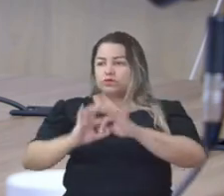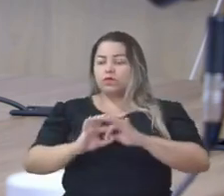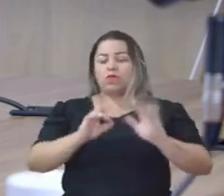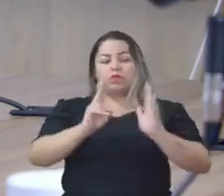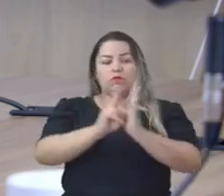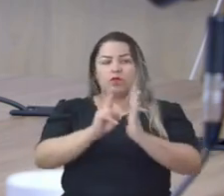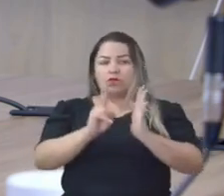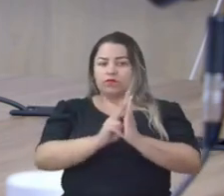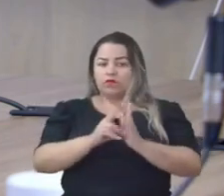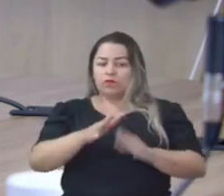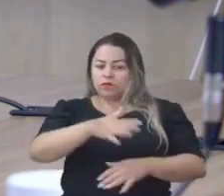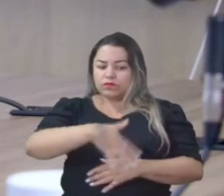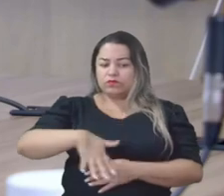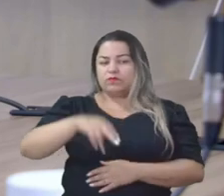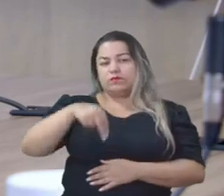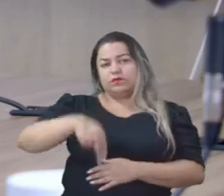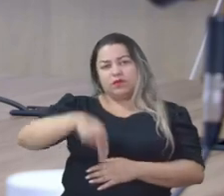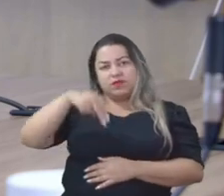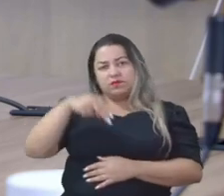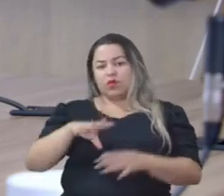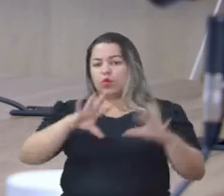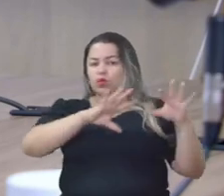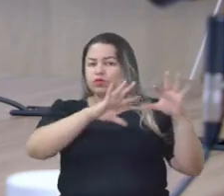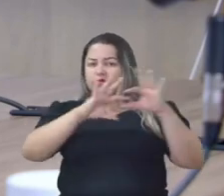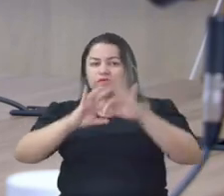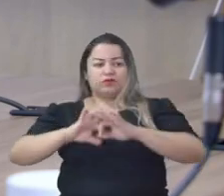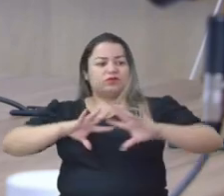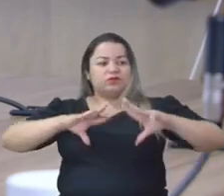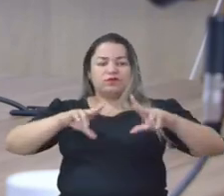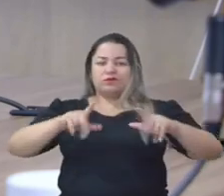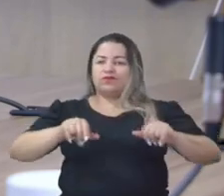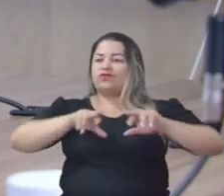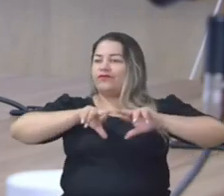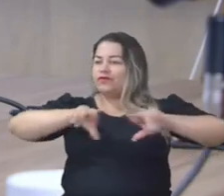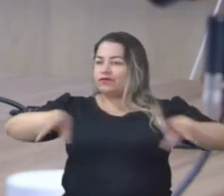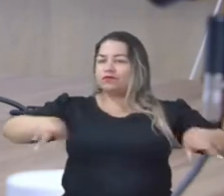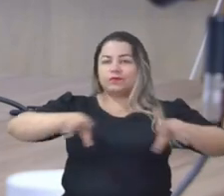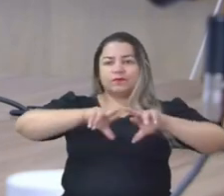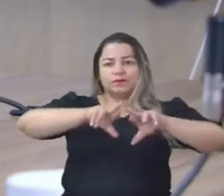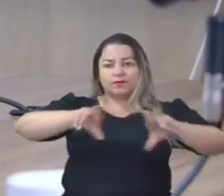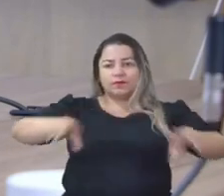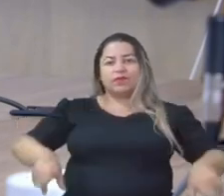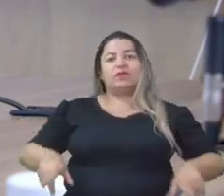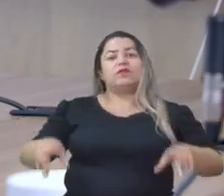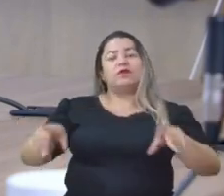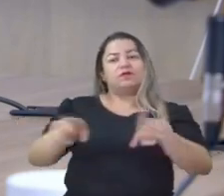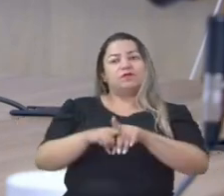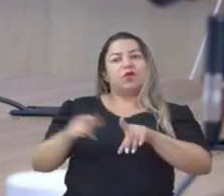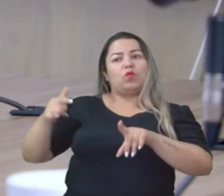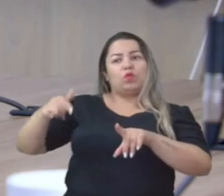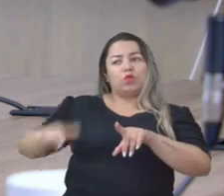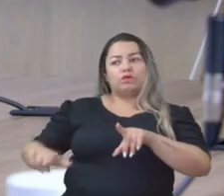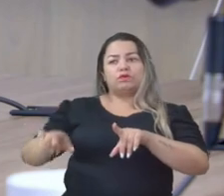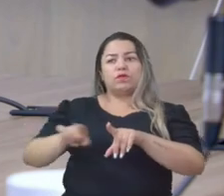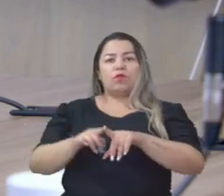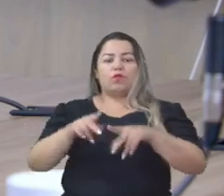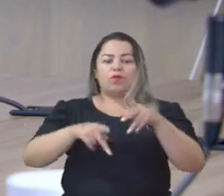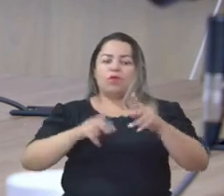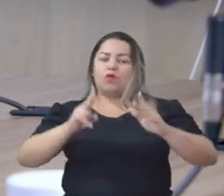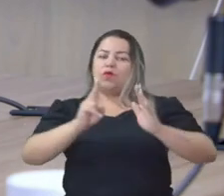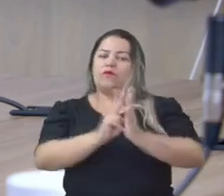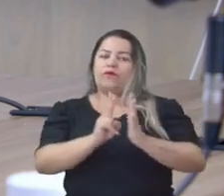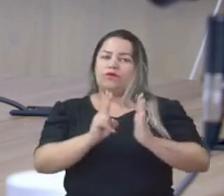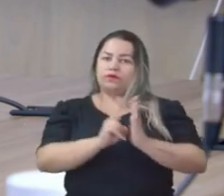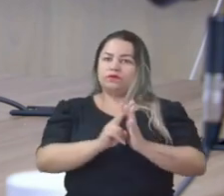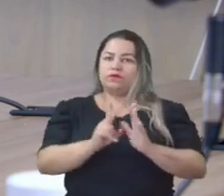do norte, que é um contexto também completamente diferente, já que eles também vêm de um contexto de fronteira. Aí pega o meu povo, que é um povo